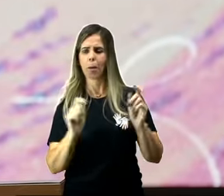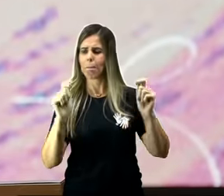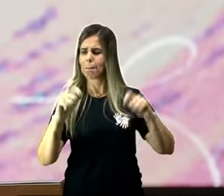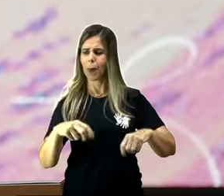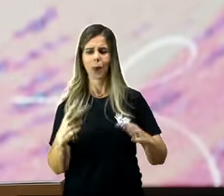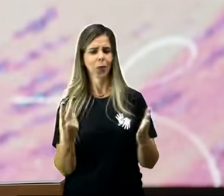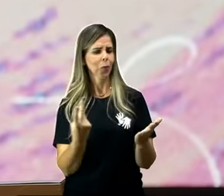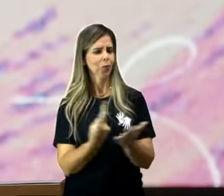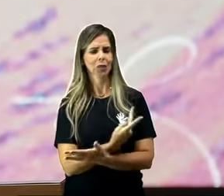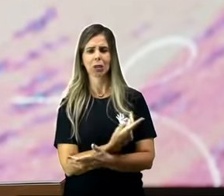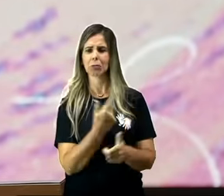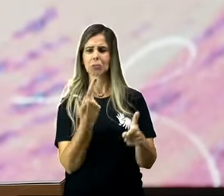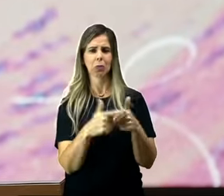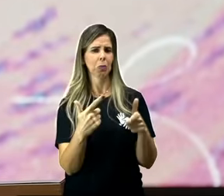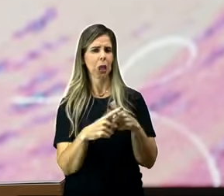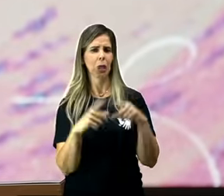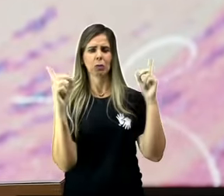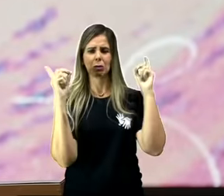direção.